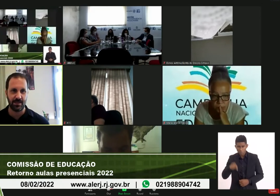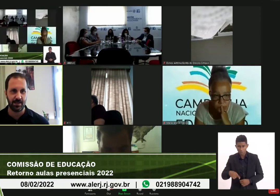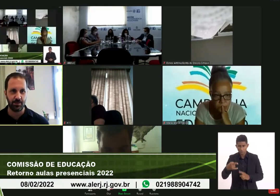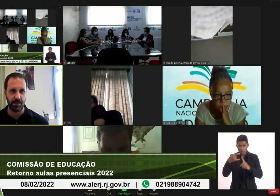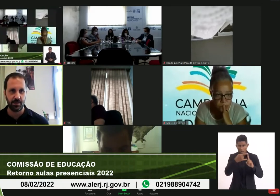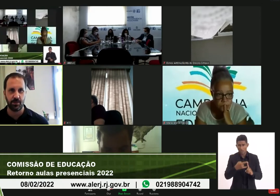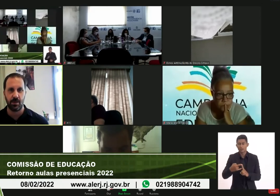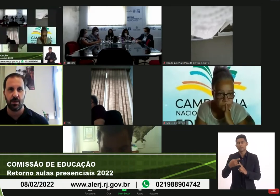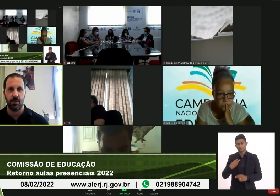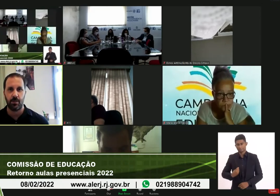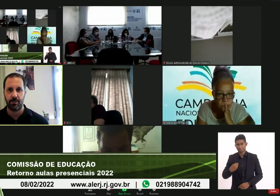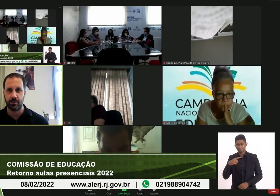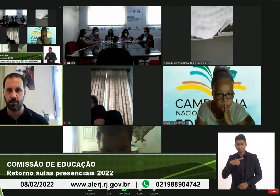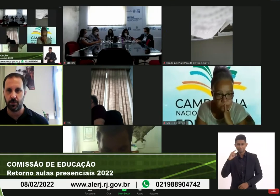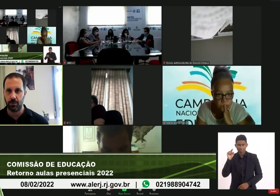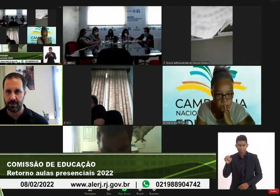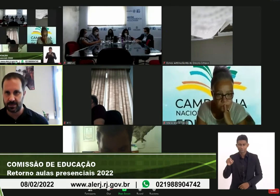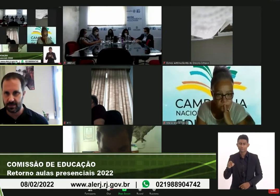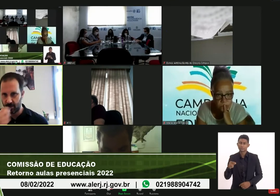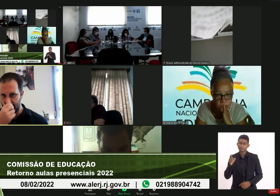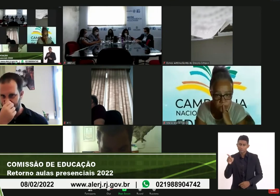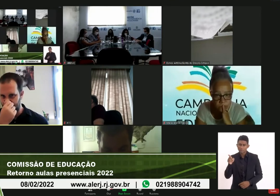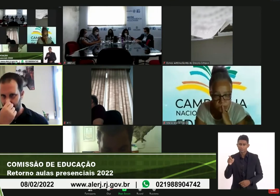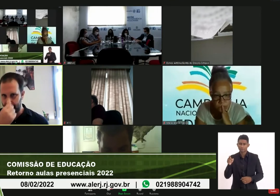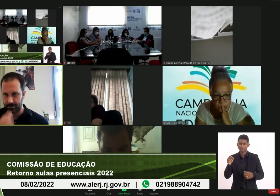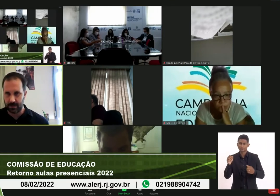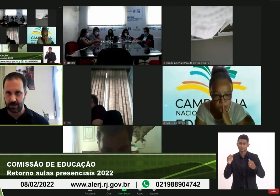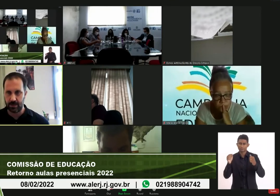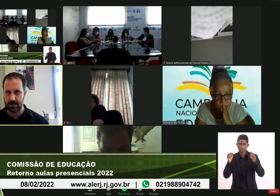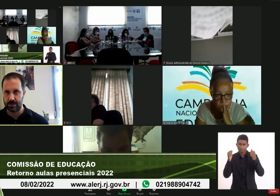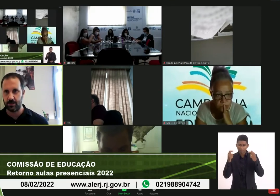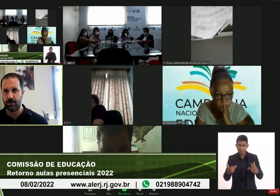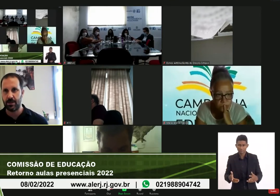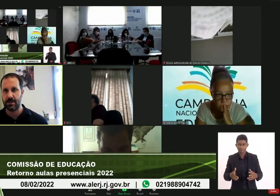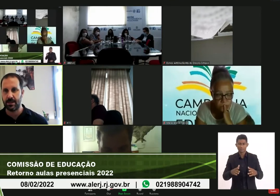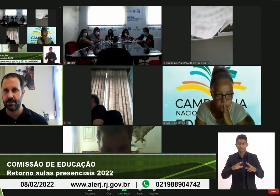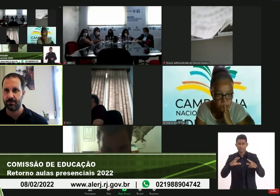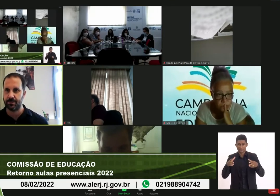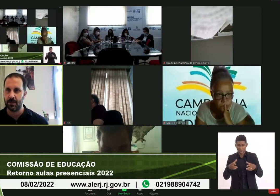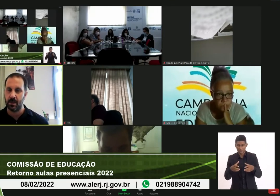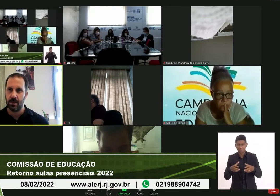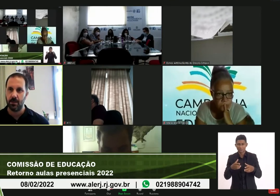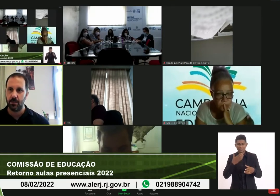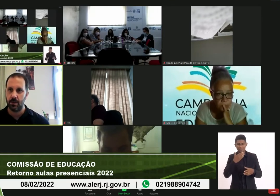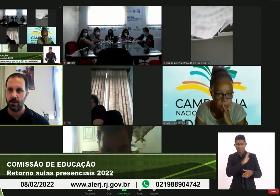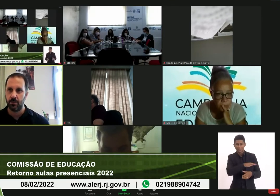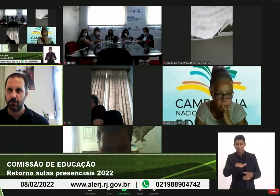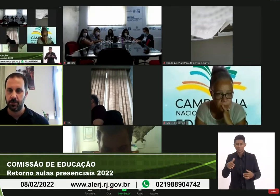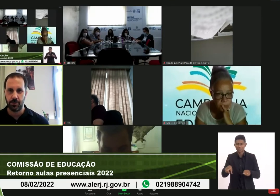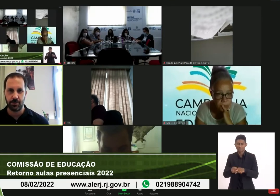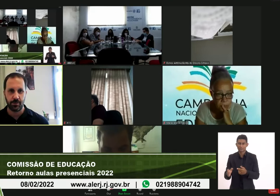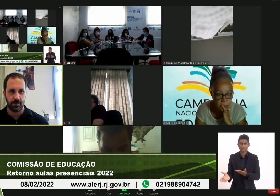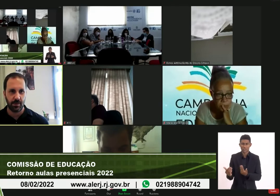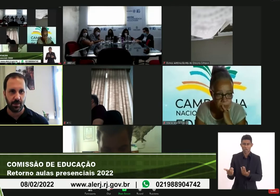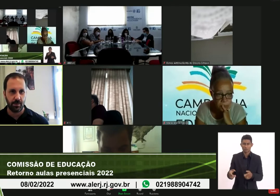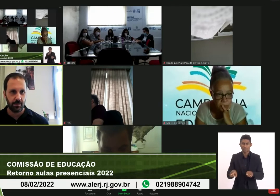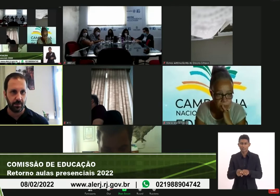presente desde o início. O professor Túlio preside a Comissão da Criança, do Adolescente, do